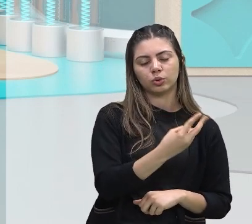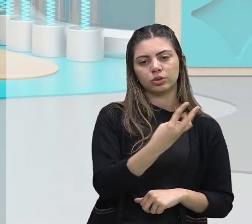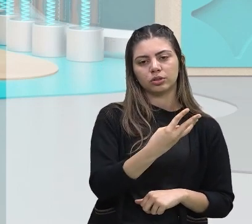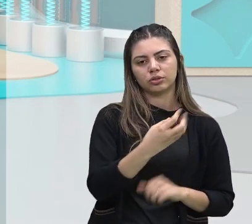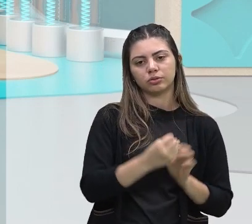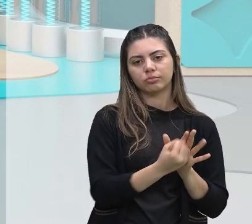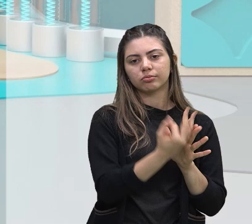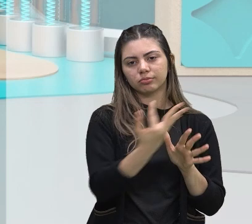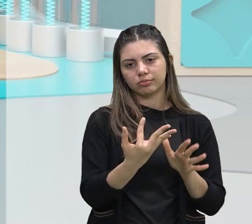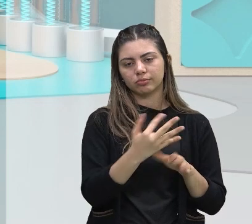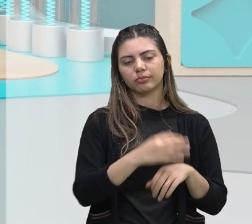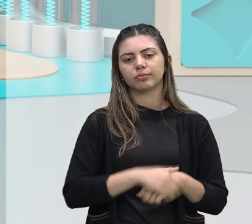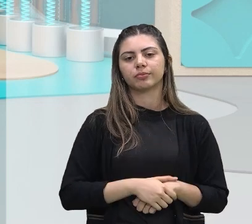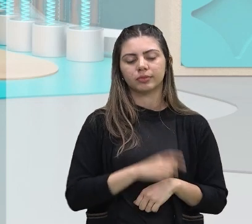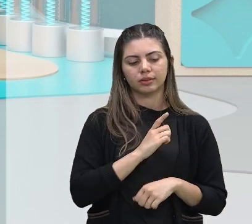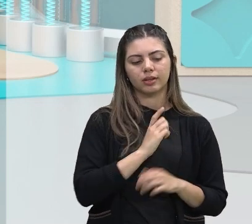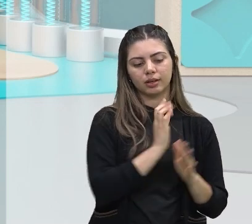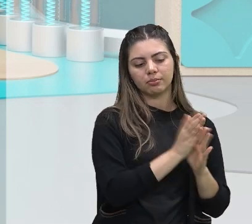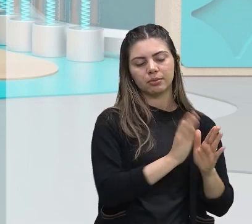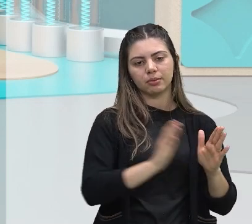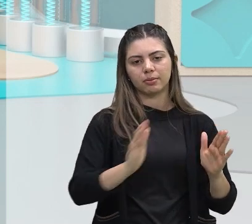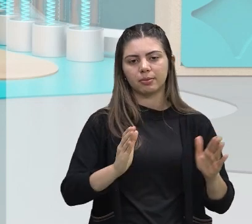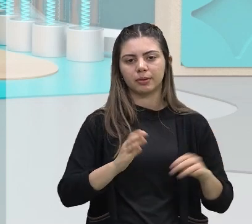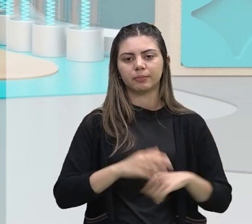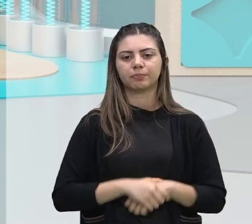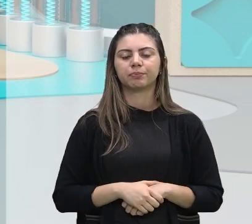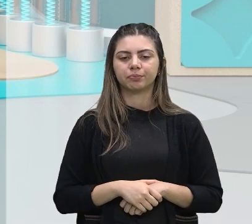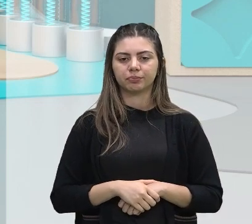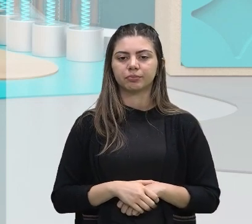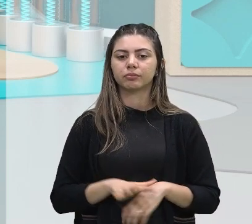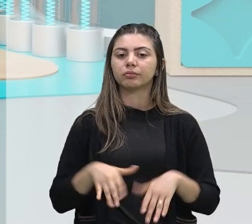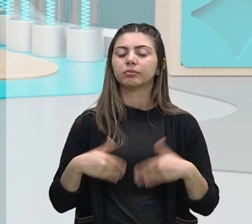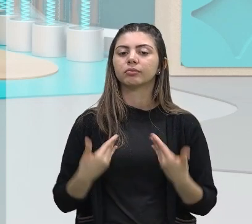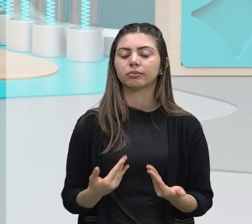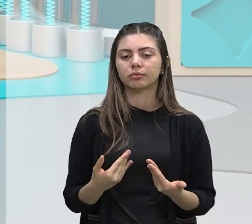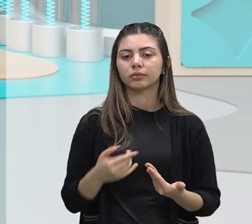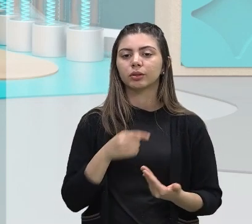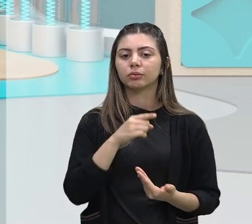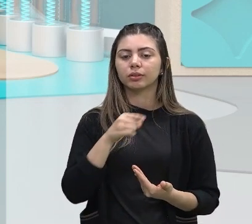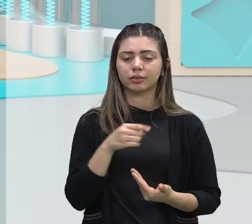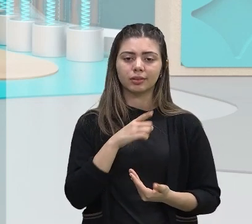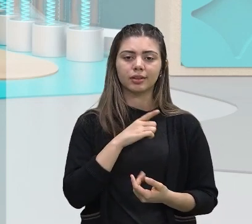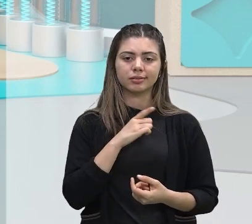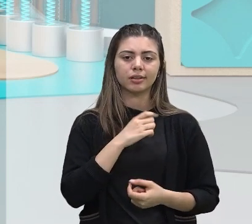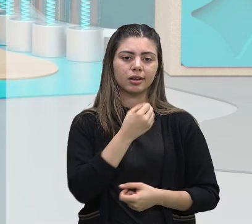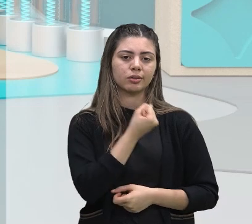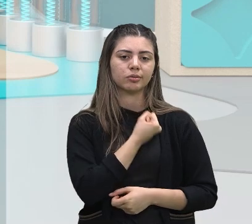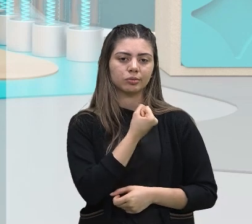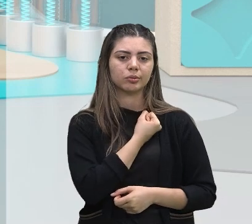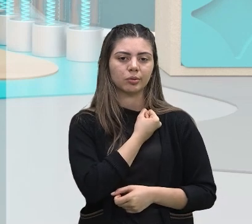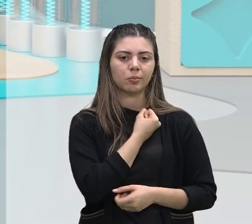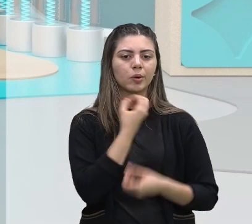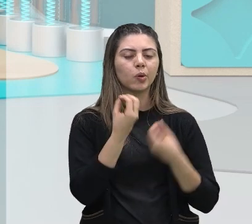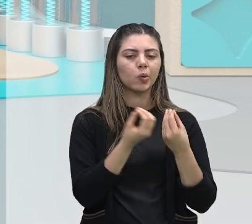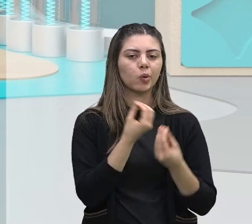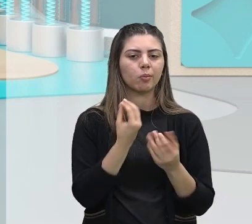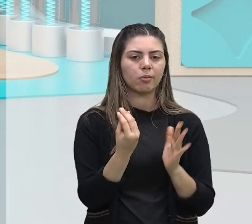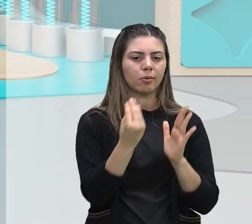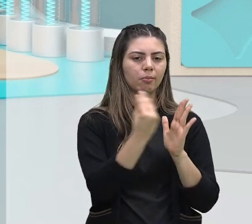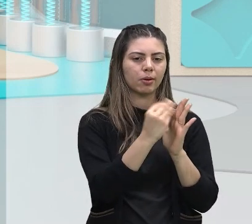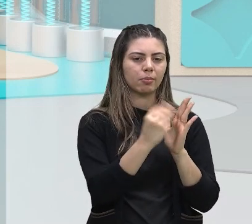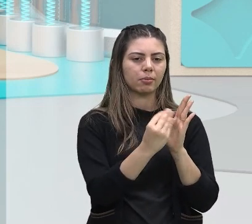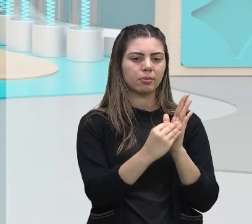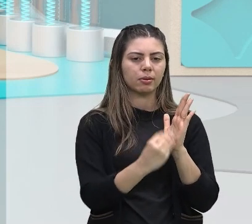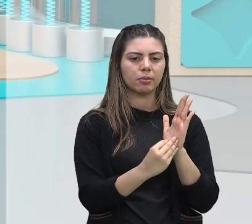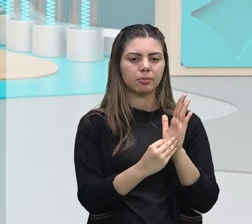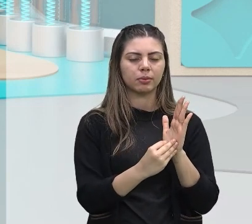seguem aí uma sequência, né, e que eles vão estar representados aqui, ó, em forma de